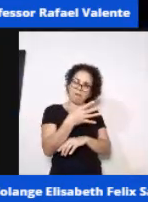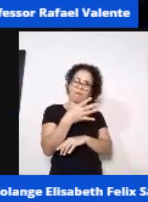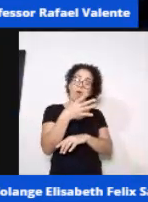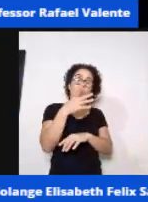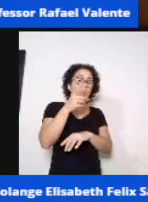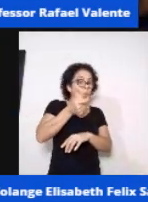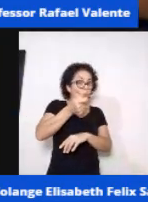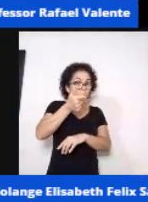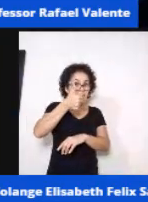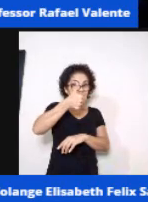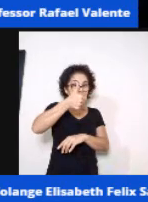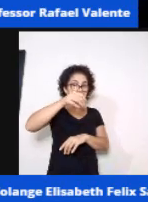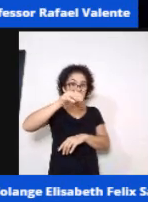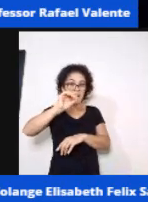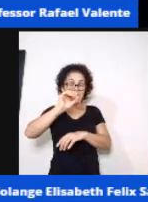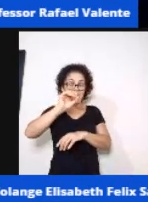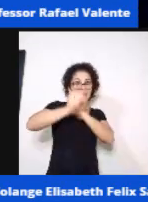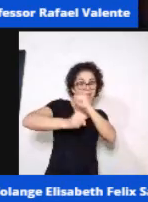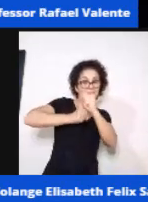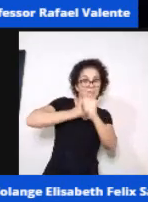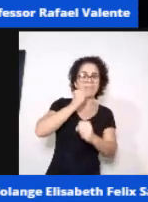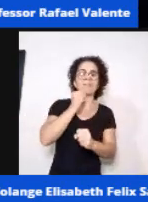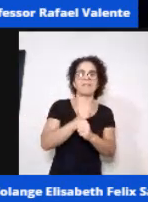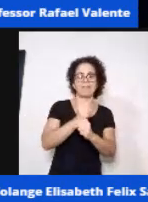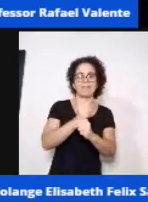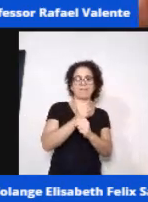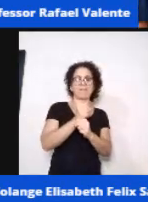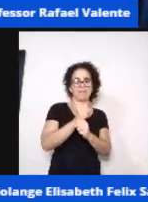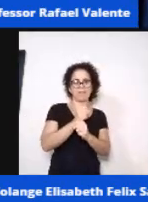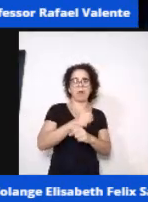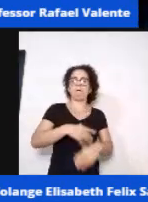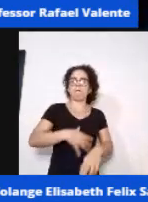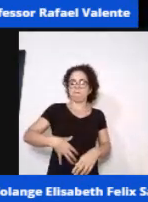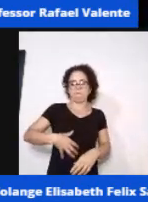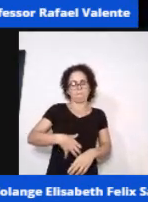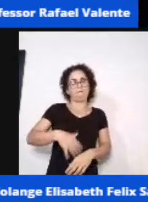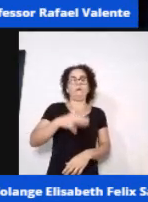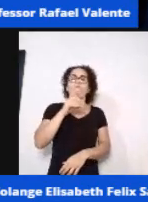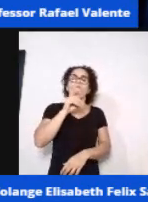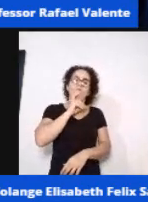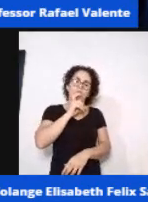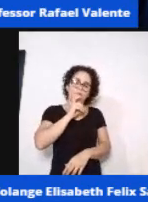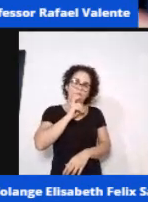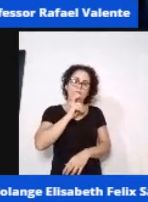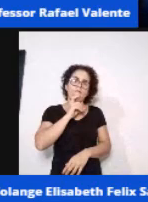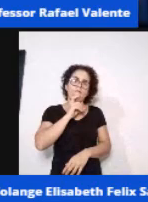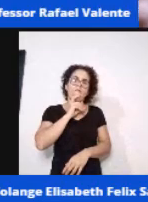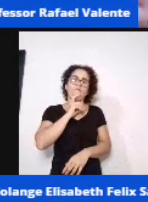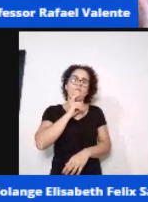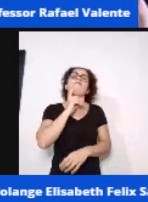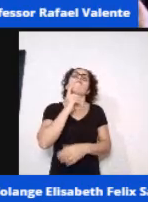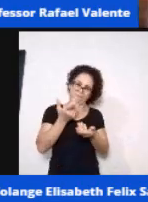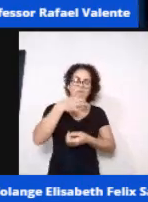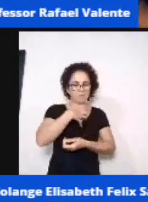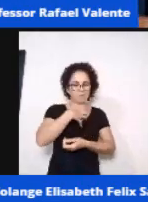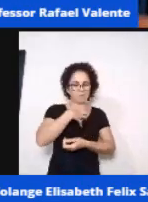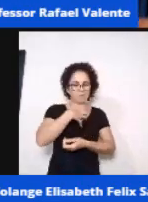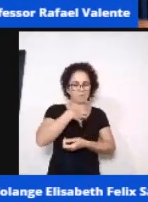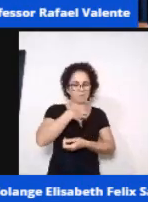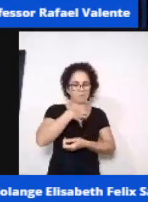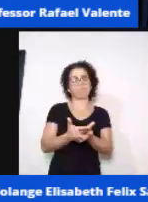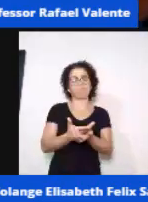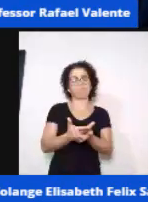apenas. Tem gente aqui com a gente que, né, muito tempo na docência e na gestão. Então eu quero trazer isso, quer